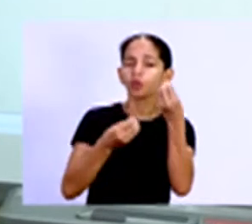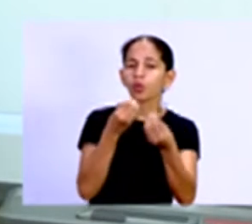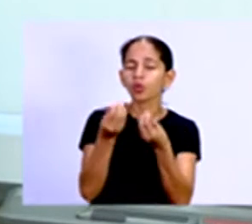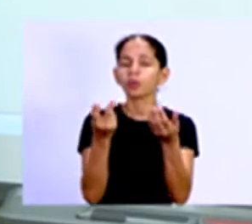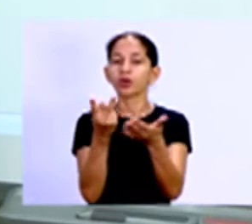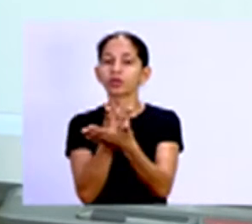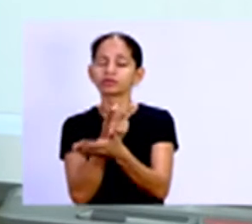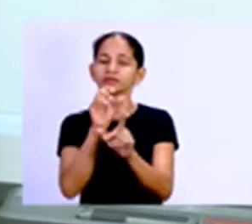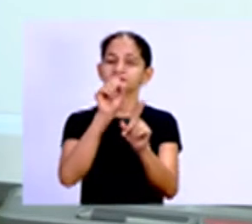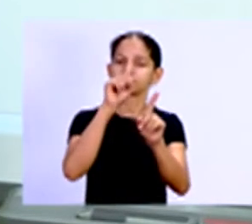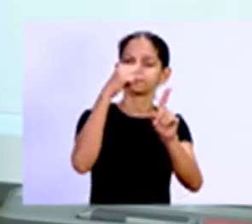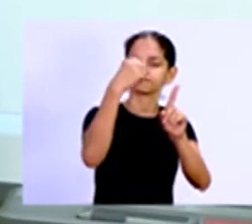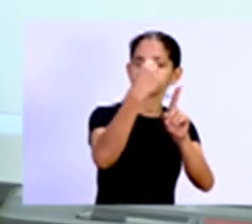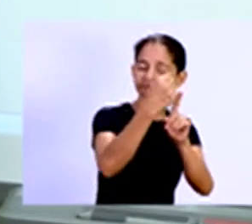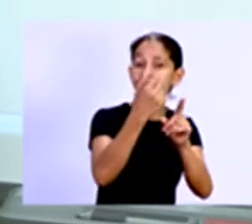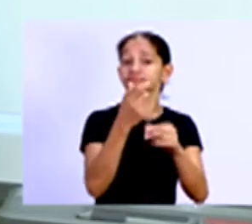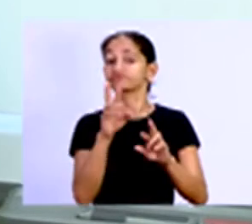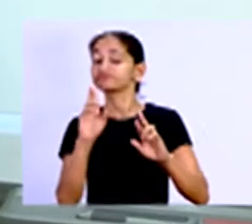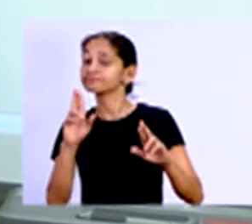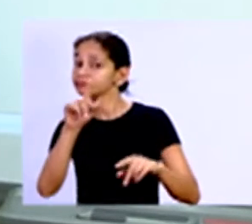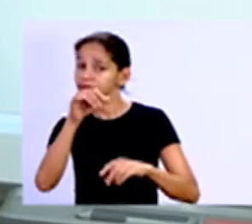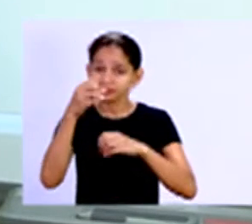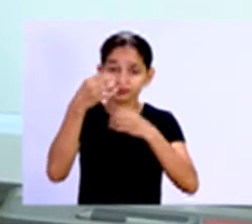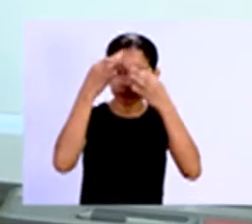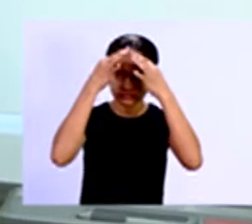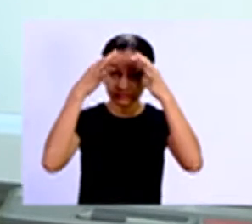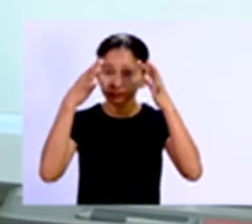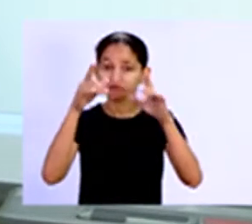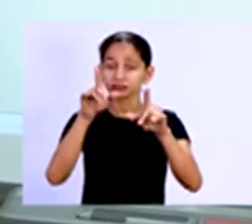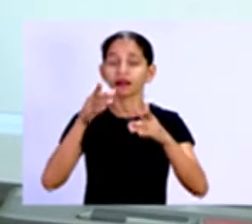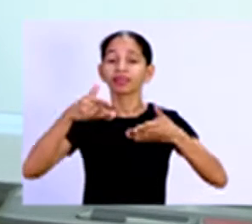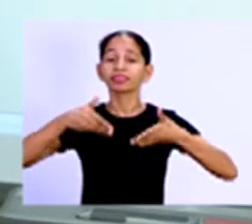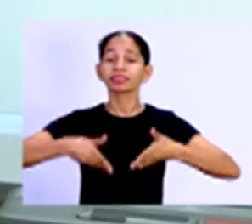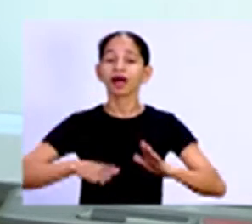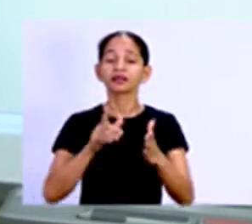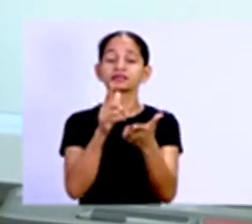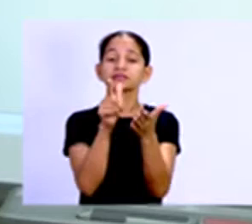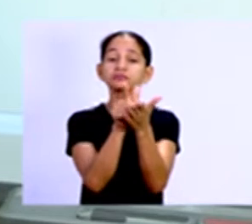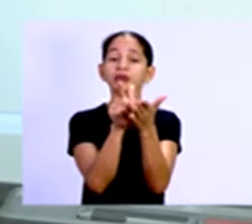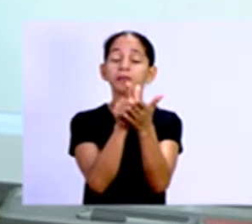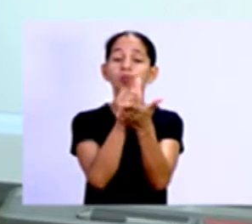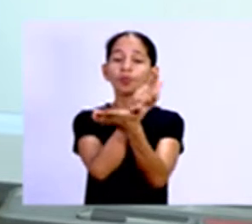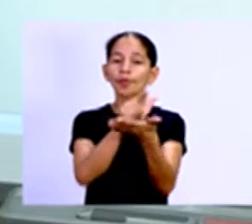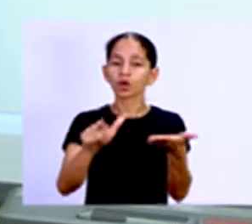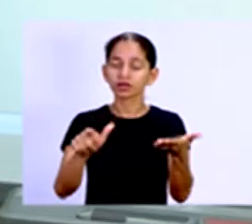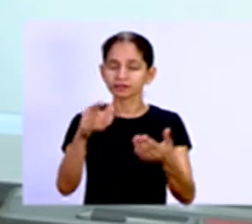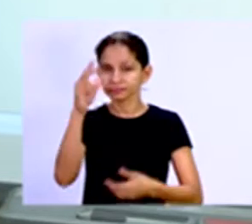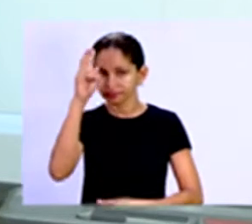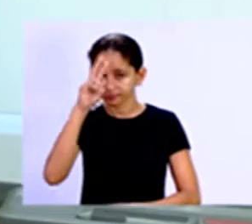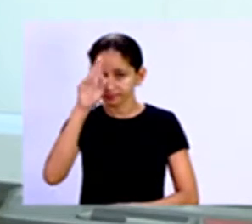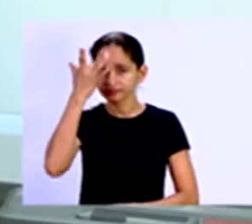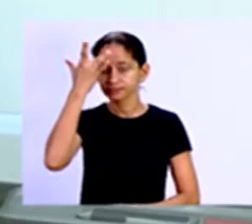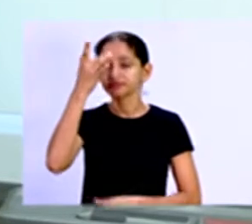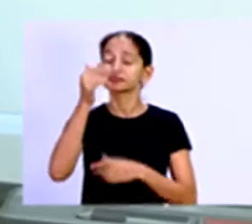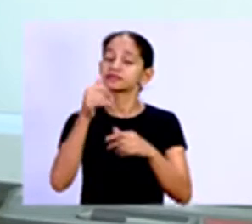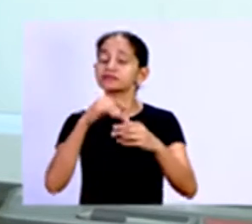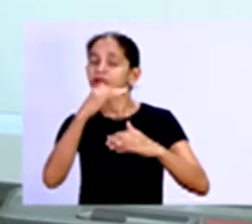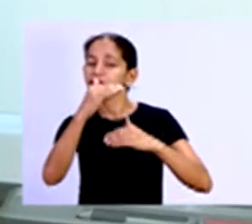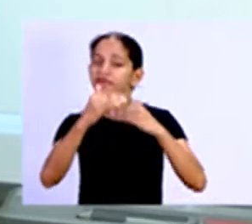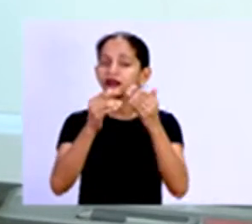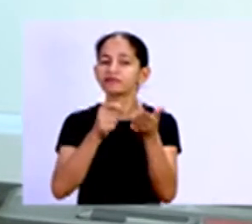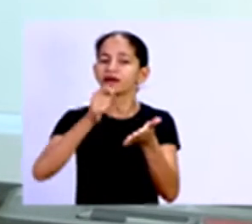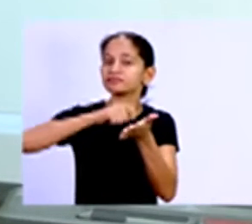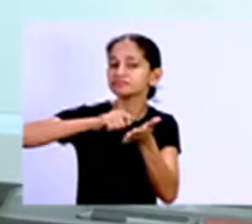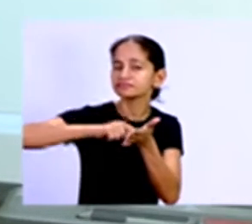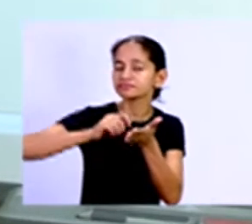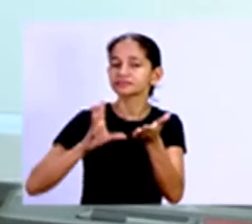processo de socialização, espero que tenha ficado bem claro que a gente nasce como se fosse uma folha em branco e vamos ser construídos continuamente